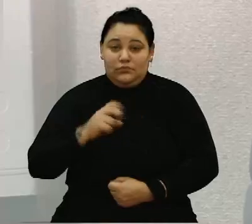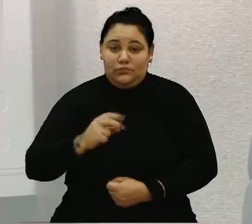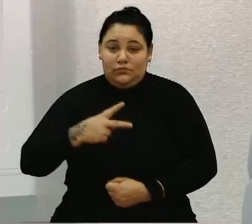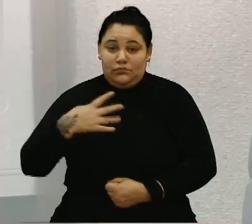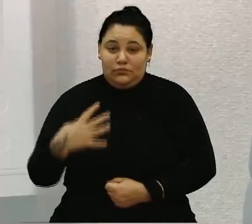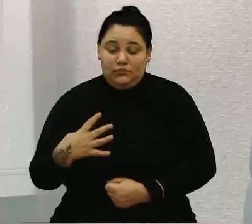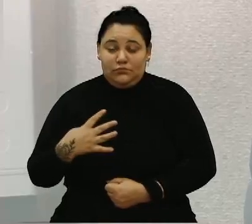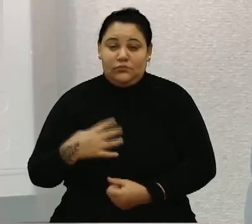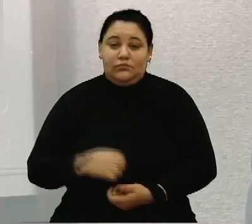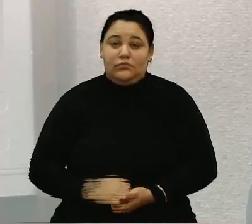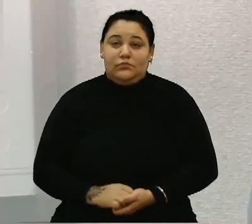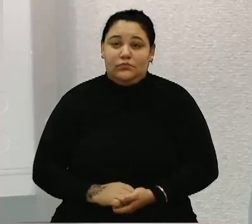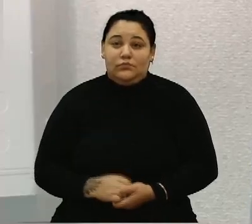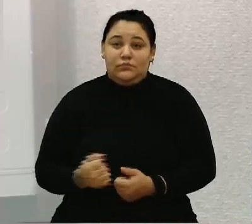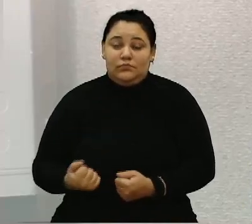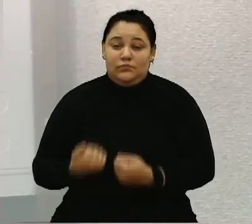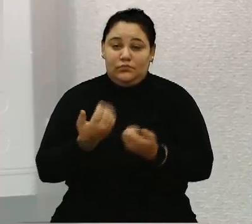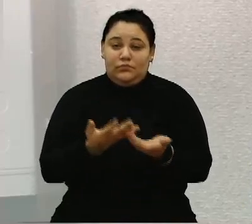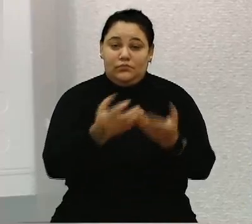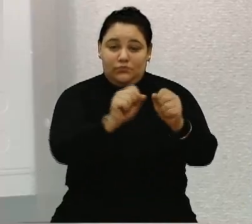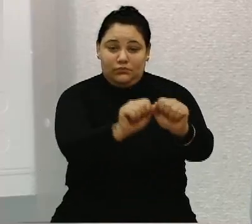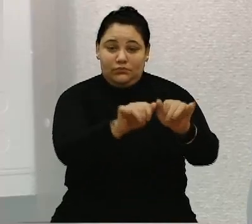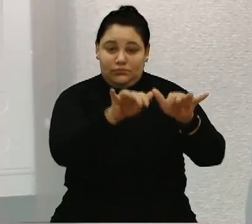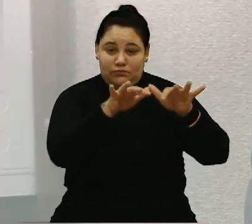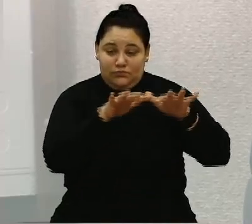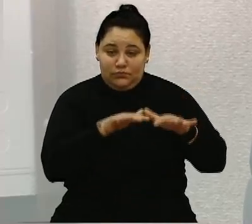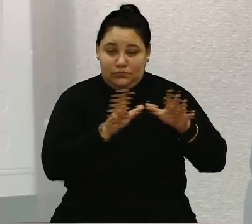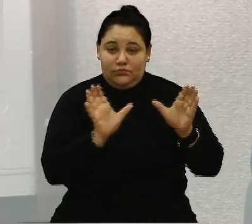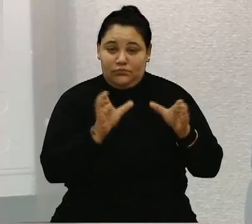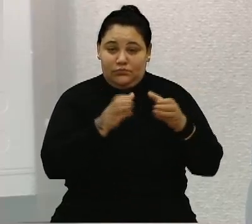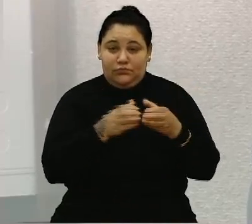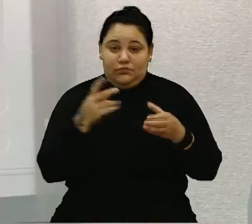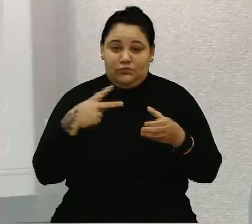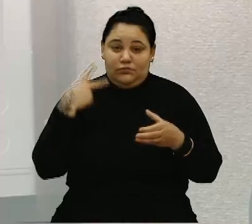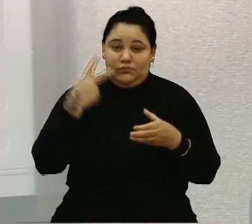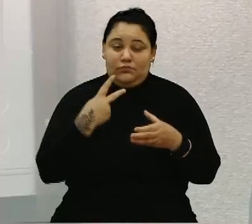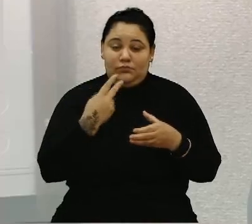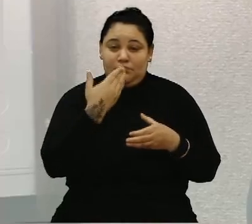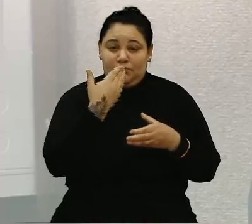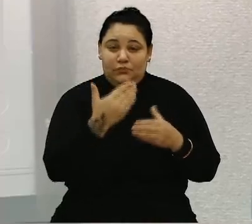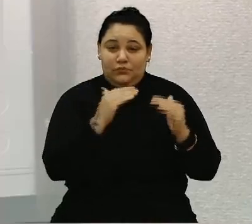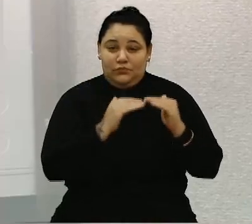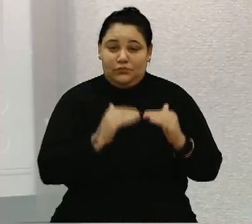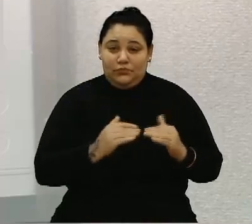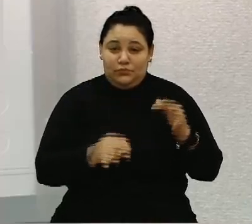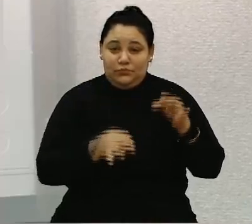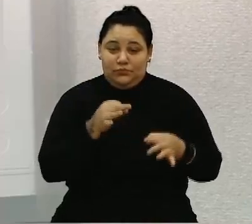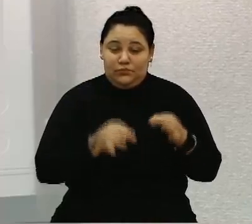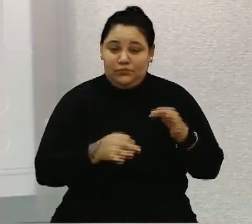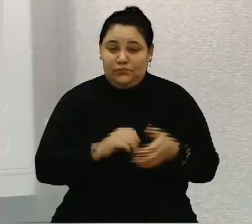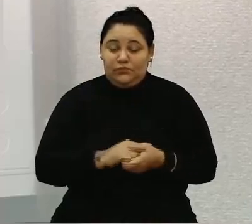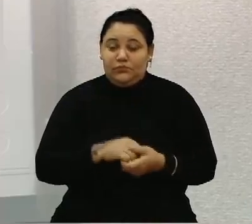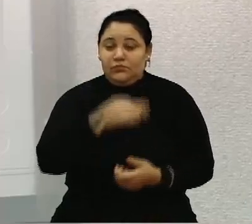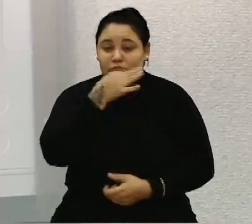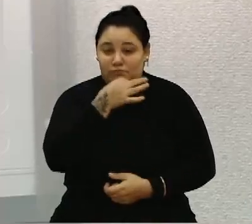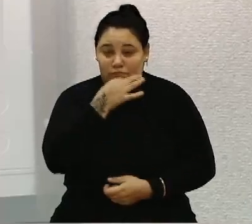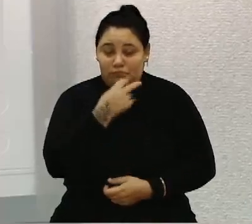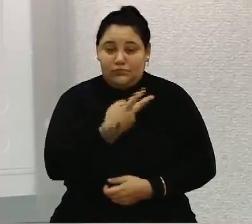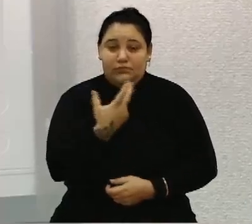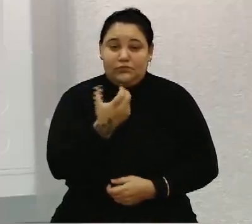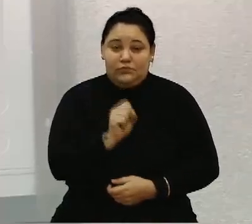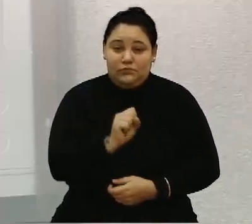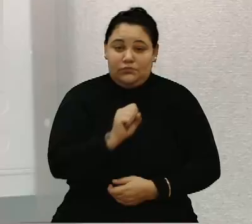152/2024, remetendo ao soberano plenário desta Casa a sua deliberação. Caxias do Sul, 28 de junho